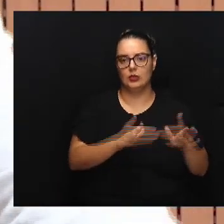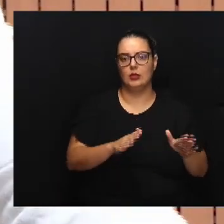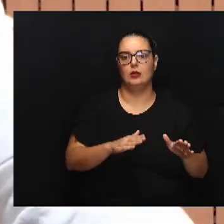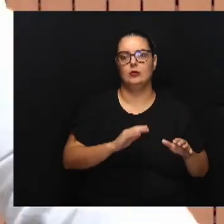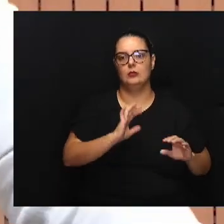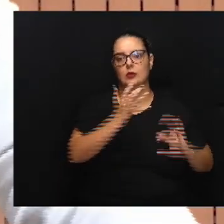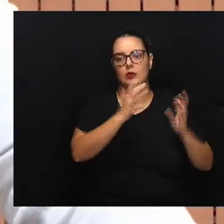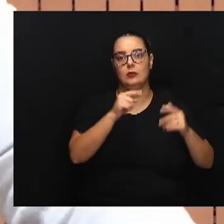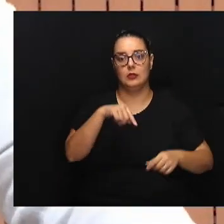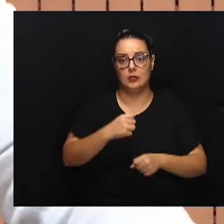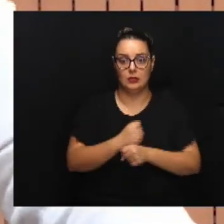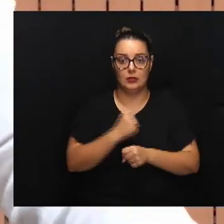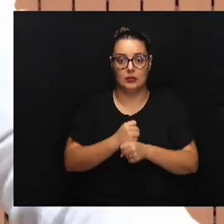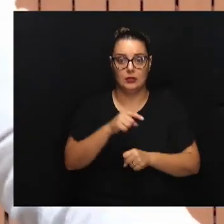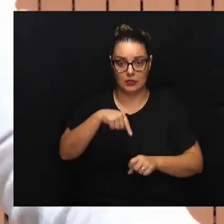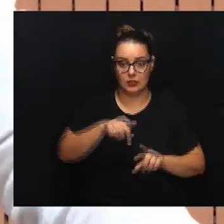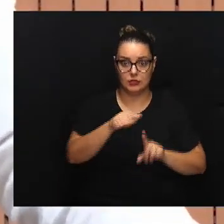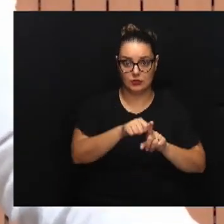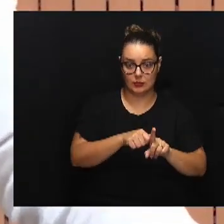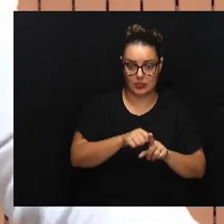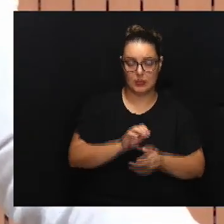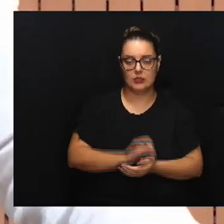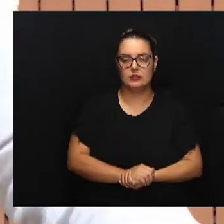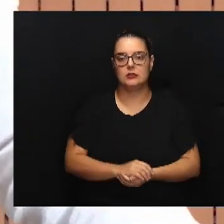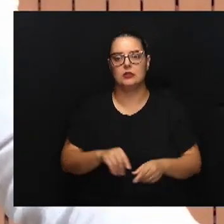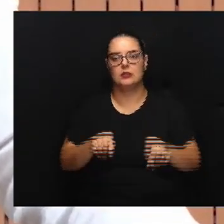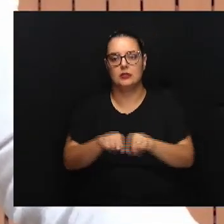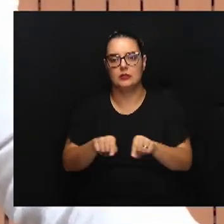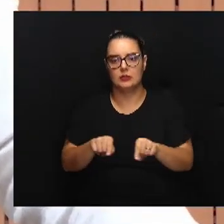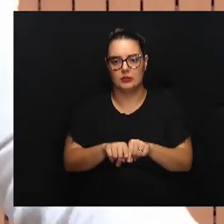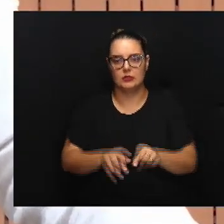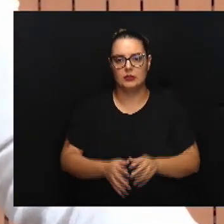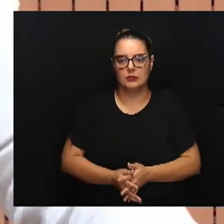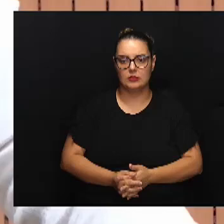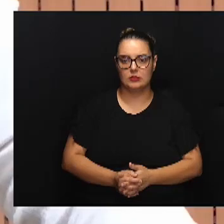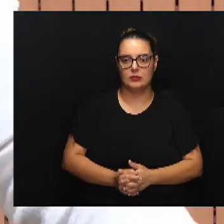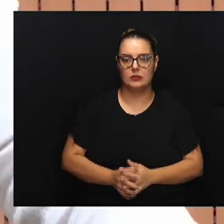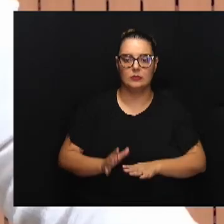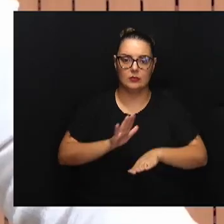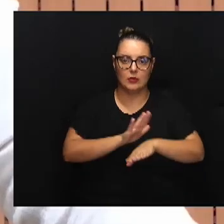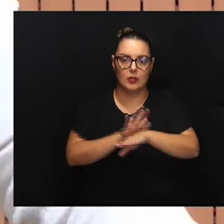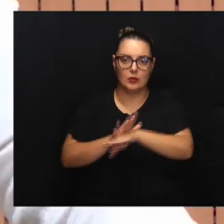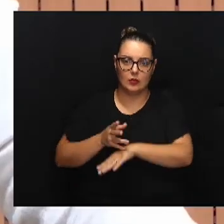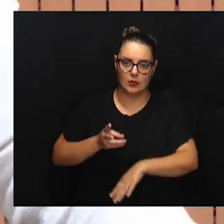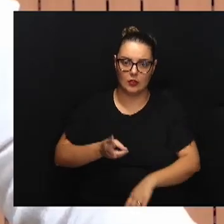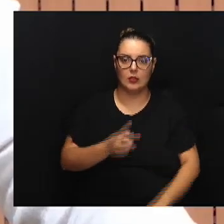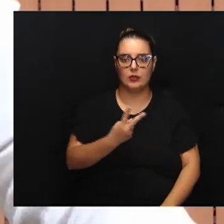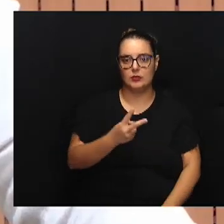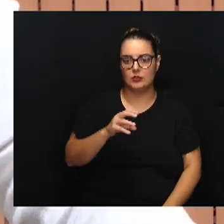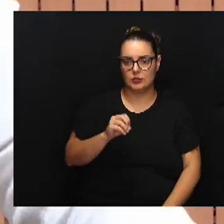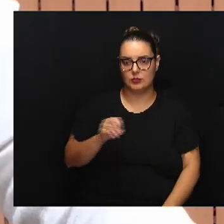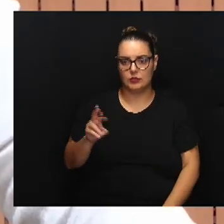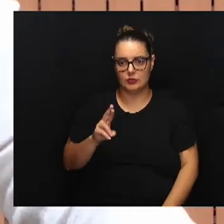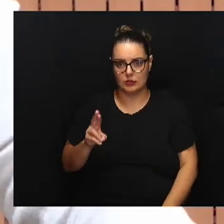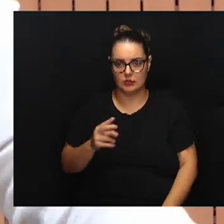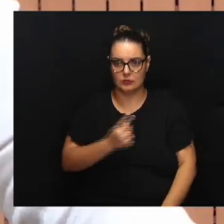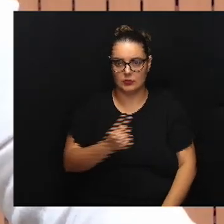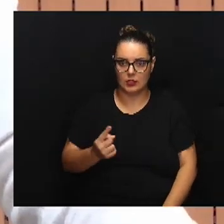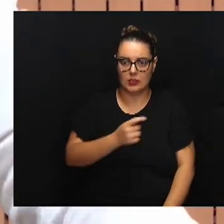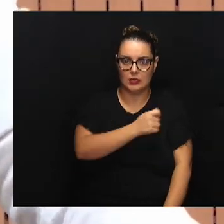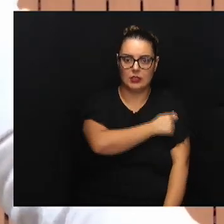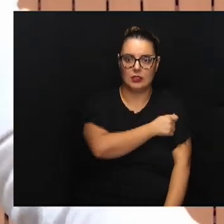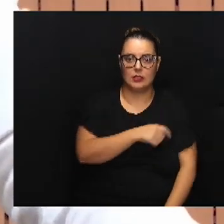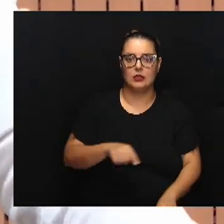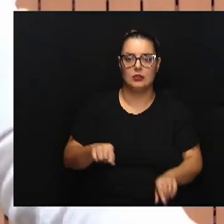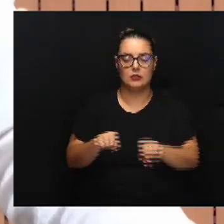rolar neste mês, também com um auxílio permanência de R$200 para cada estudante e